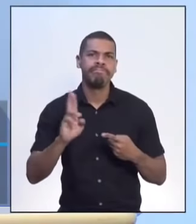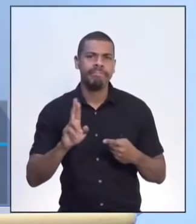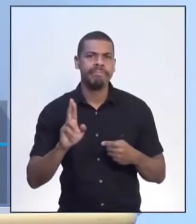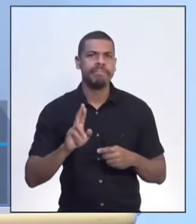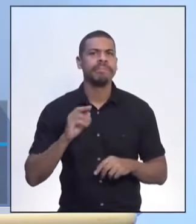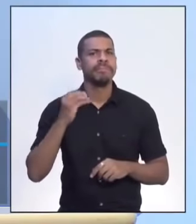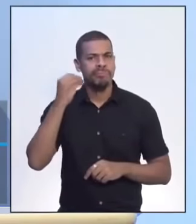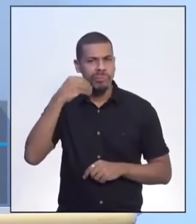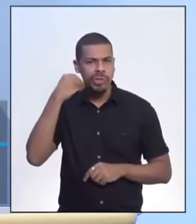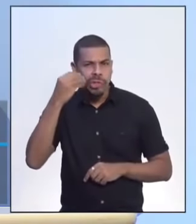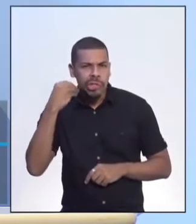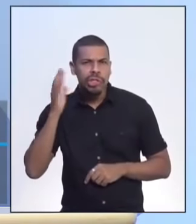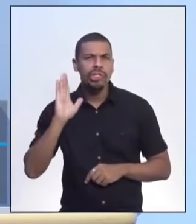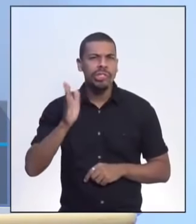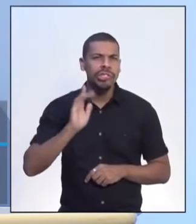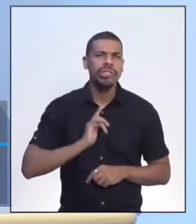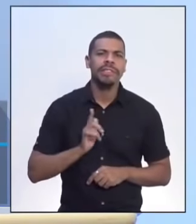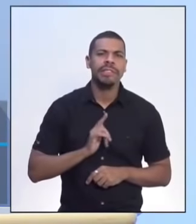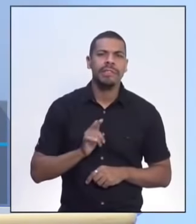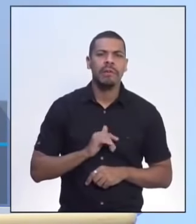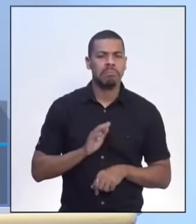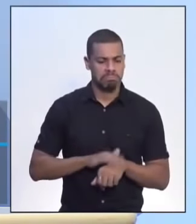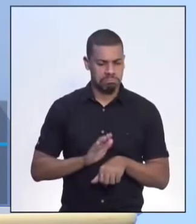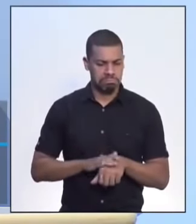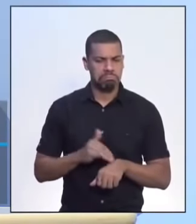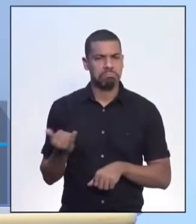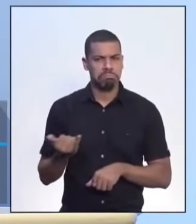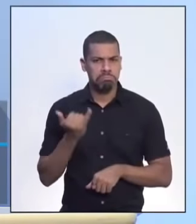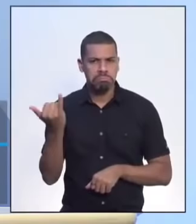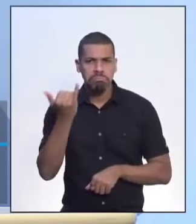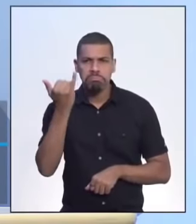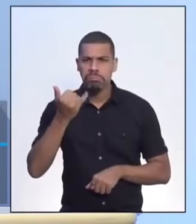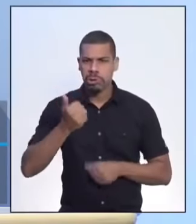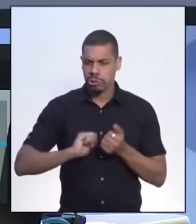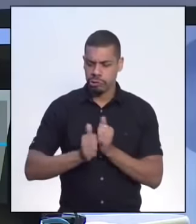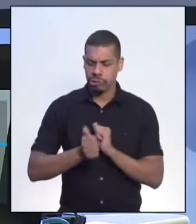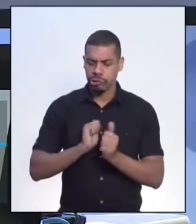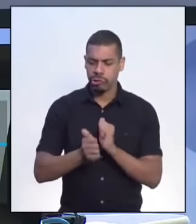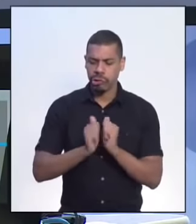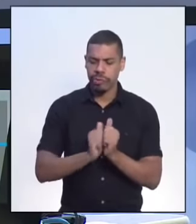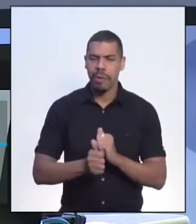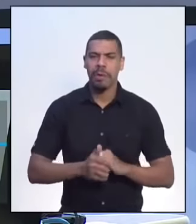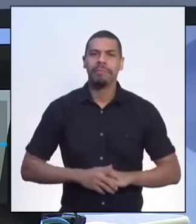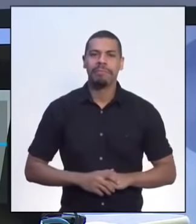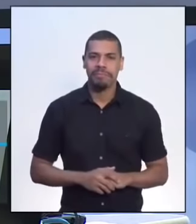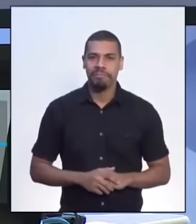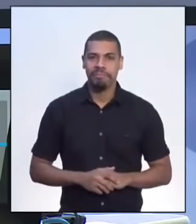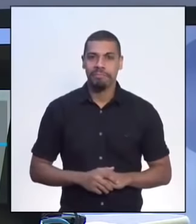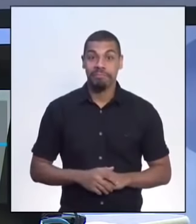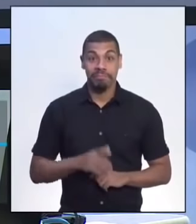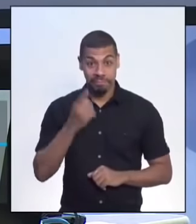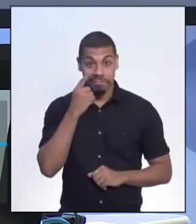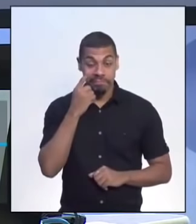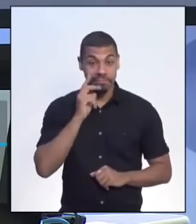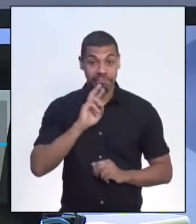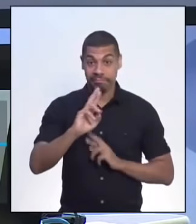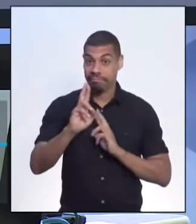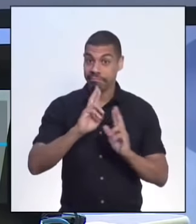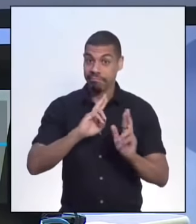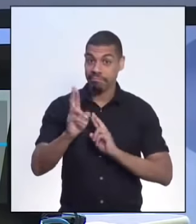experientes, veteranos, especialistas do futebol. Ok, vários. Gente. Então, verificando aí as